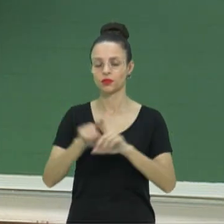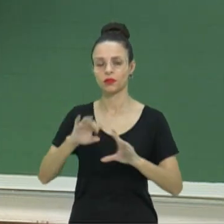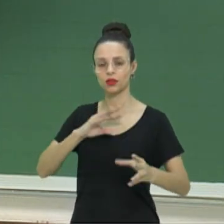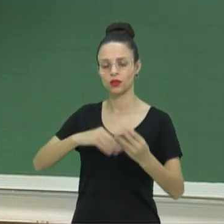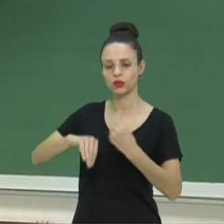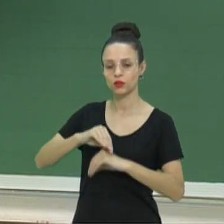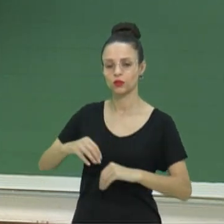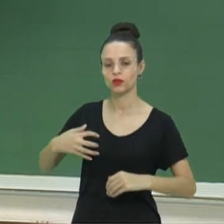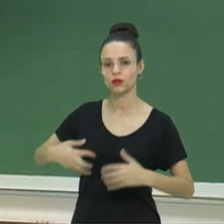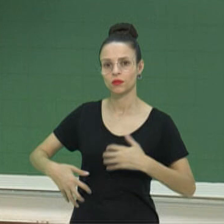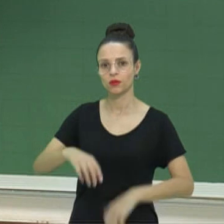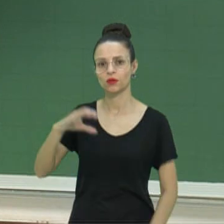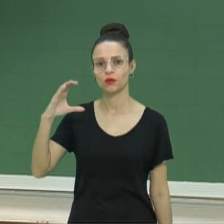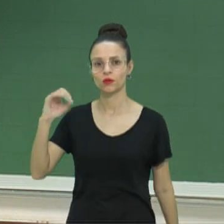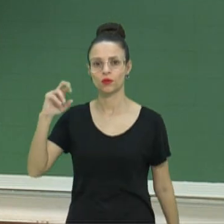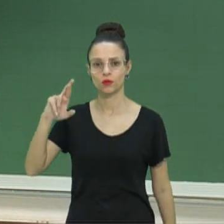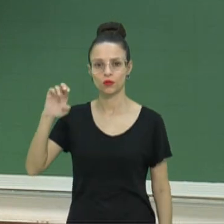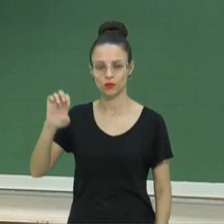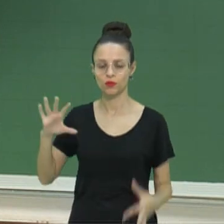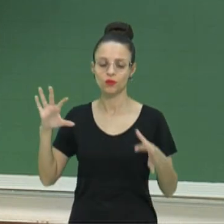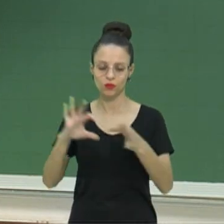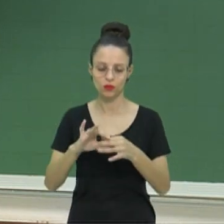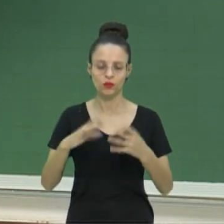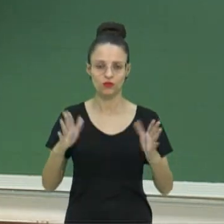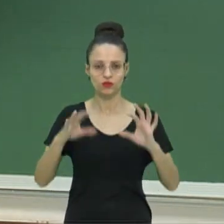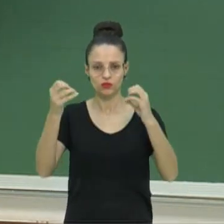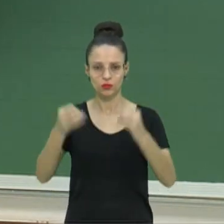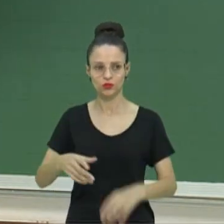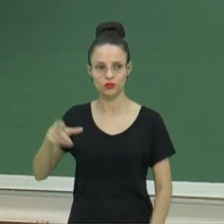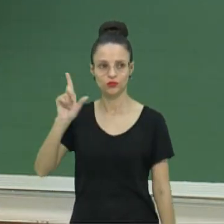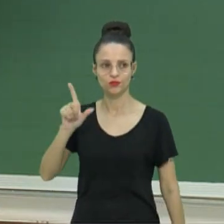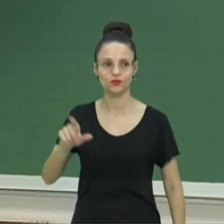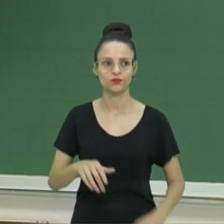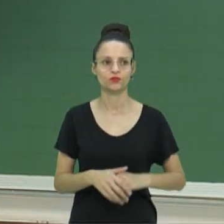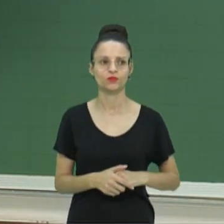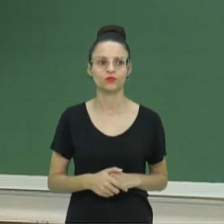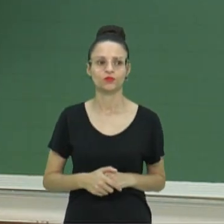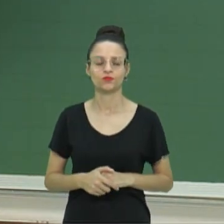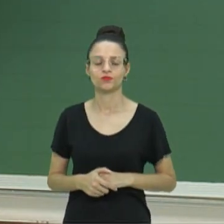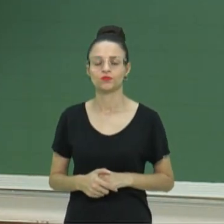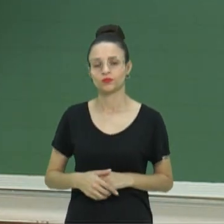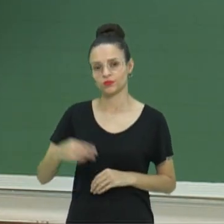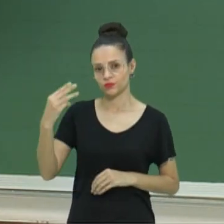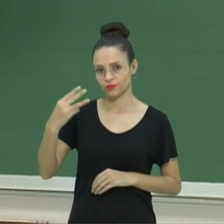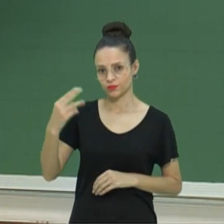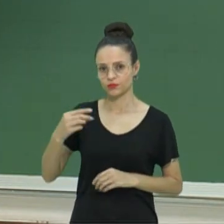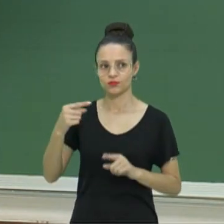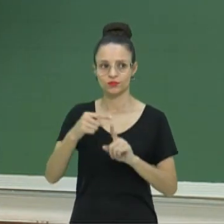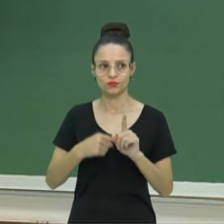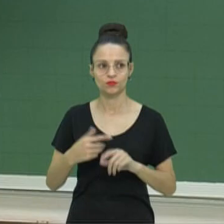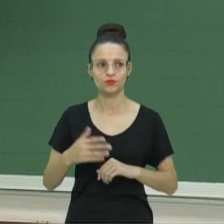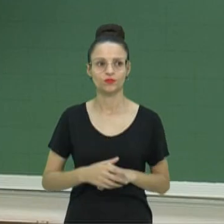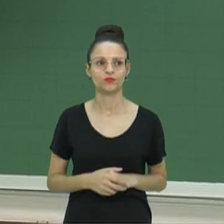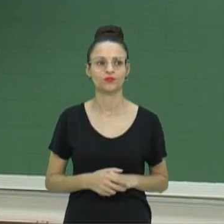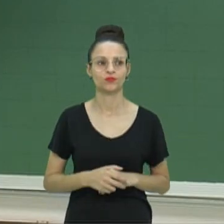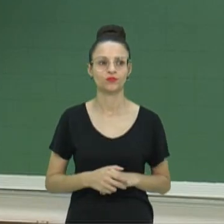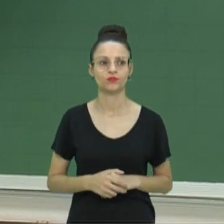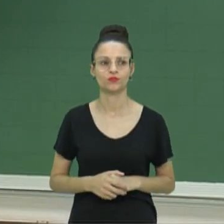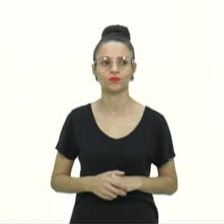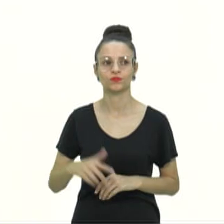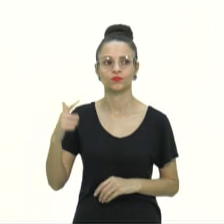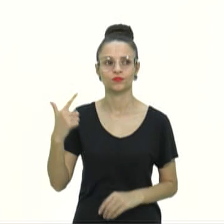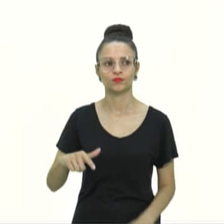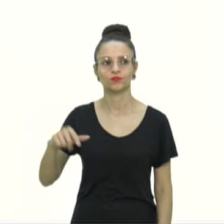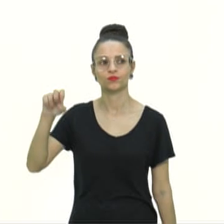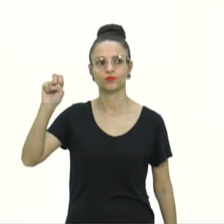que compõe o core que nós vimos anteriormente. Então, o terceiro tipo é o hollowing. E mais um deles que é